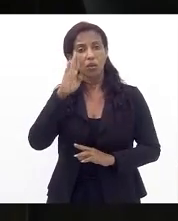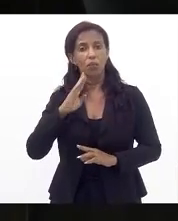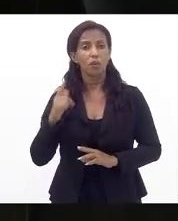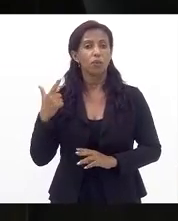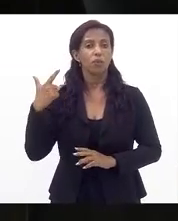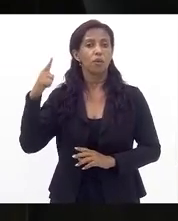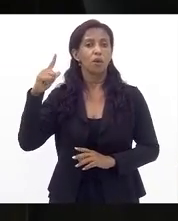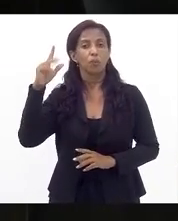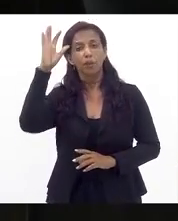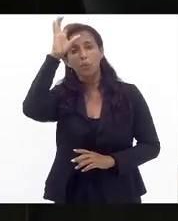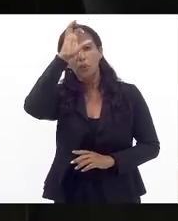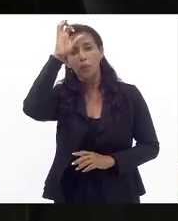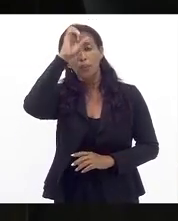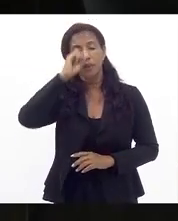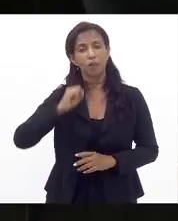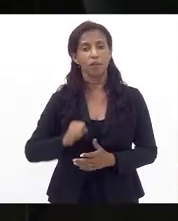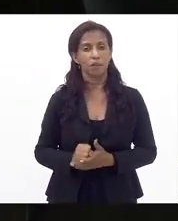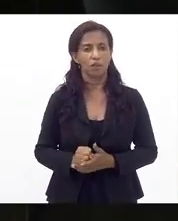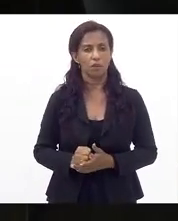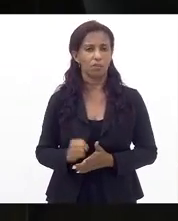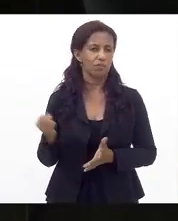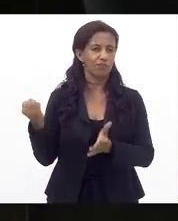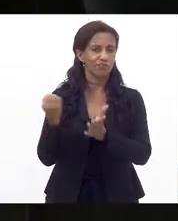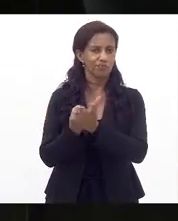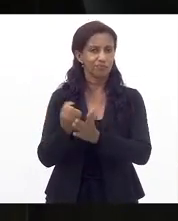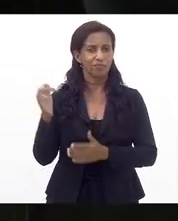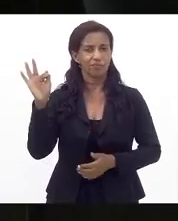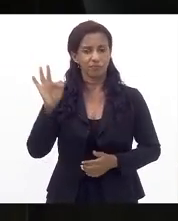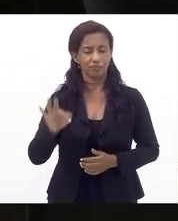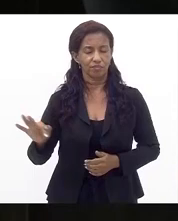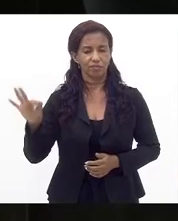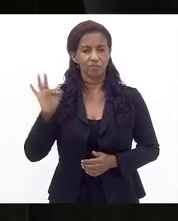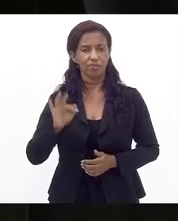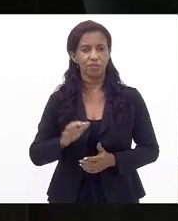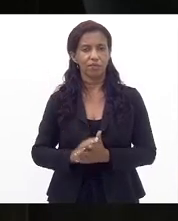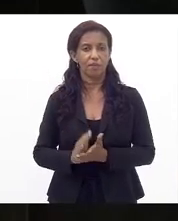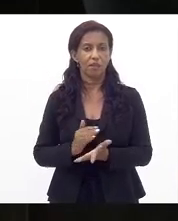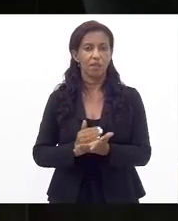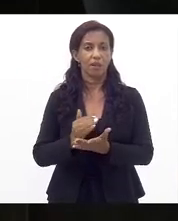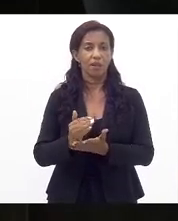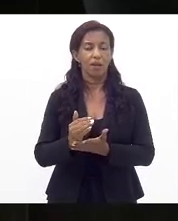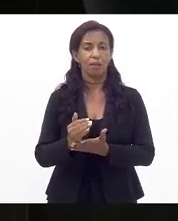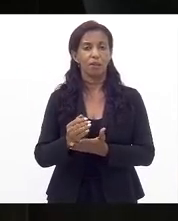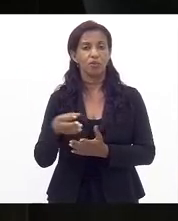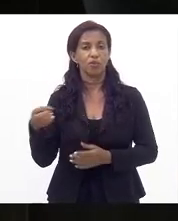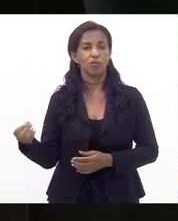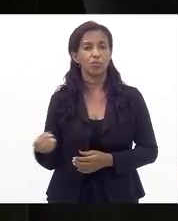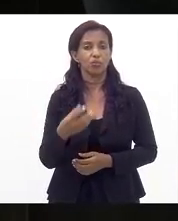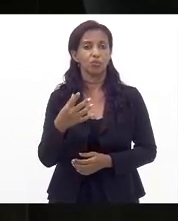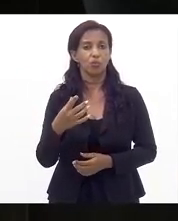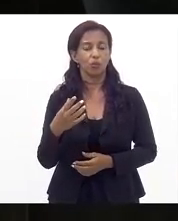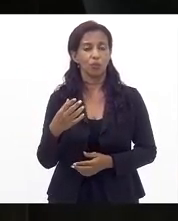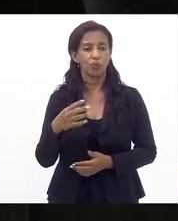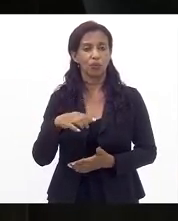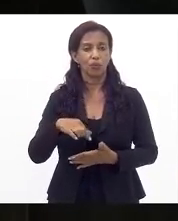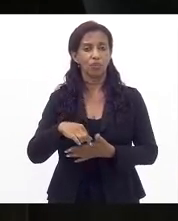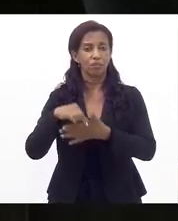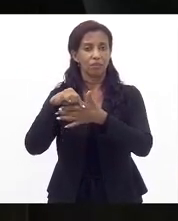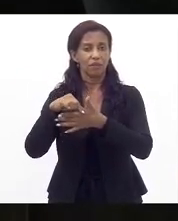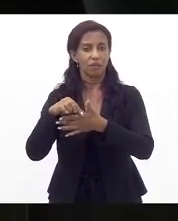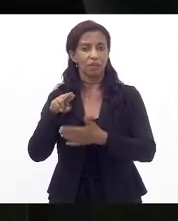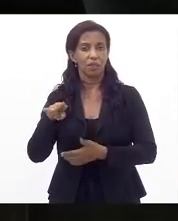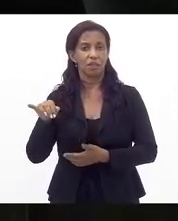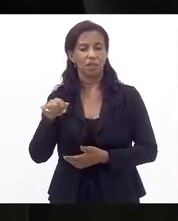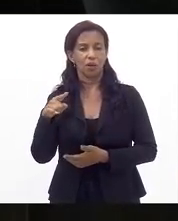ter outra compreensão do pacto federativo a partir do novo governante que Toma Posse na